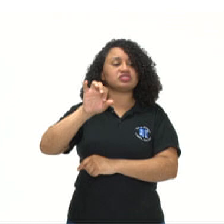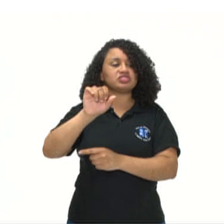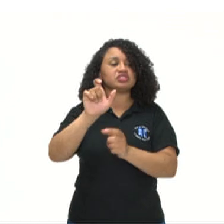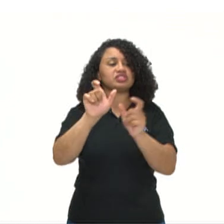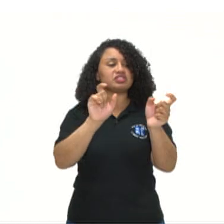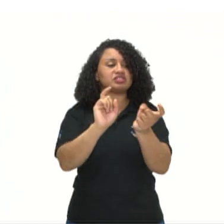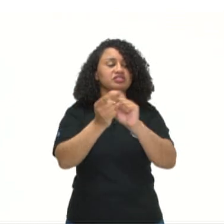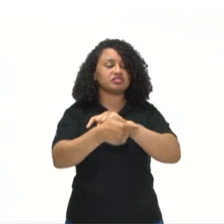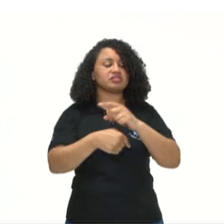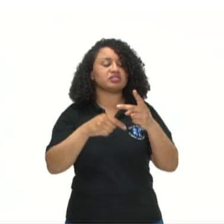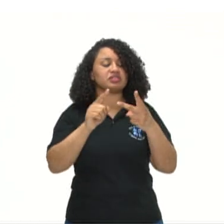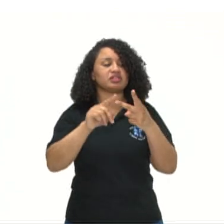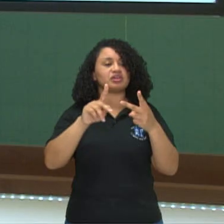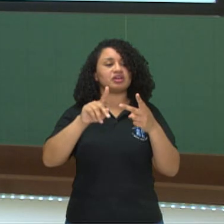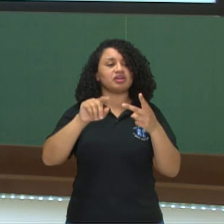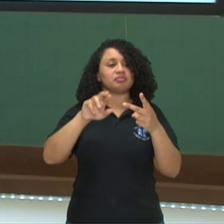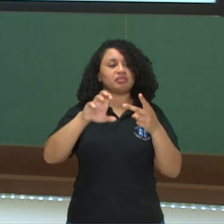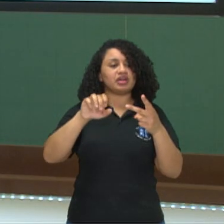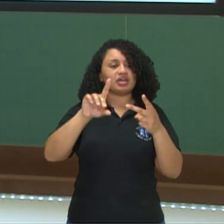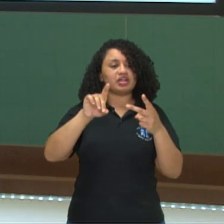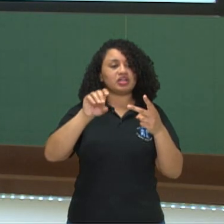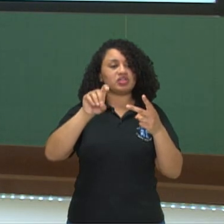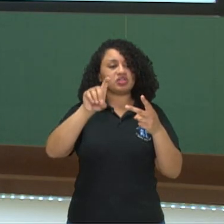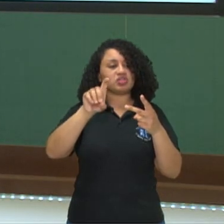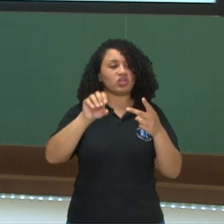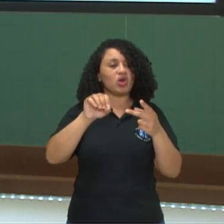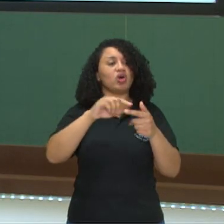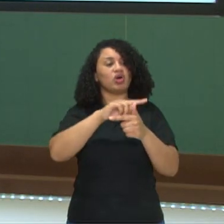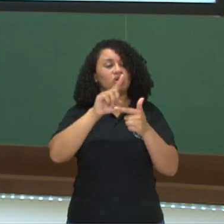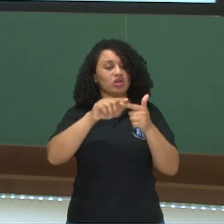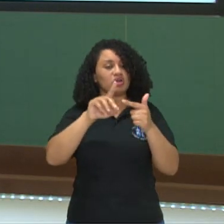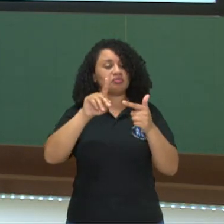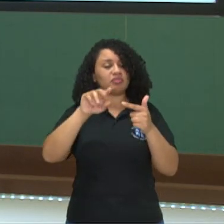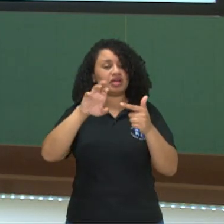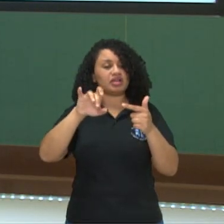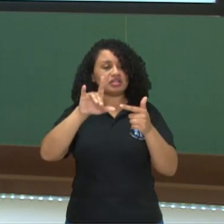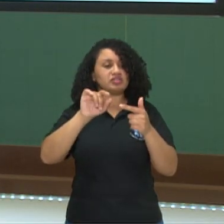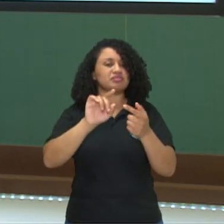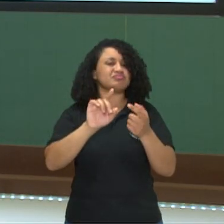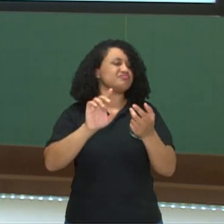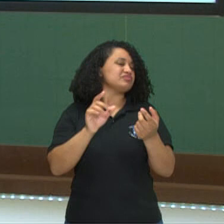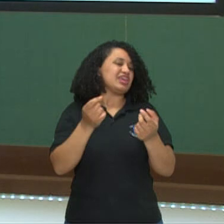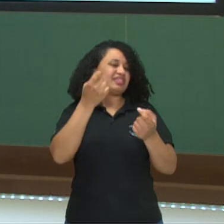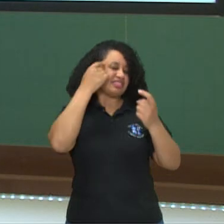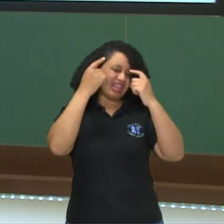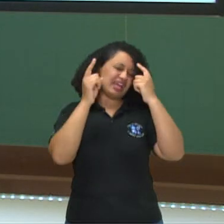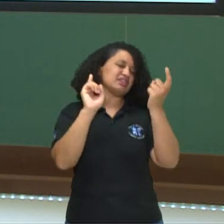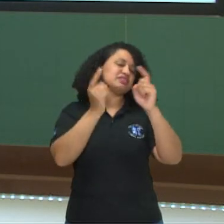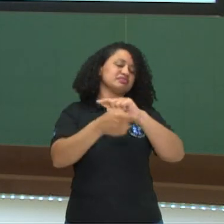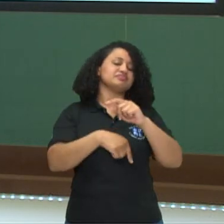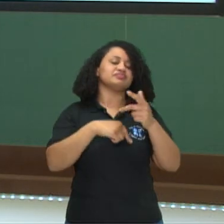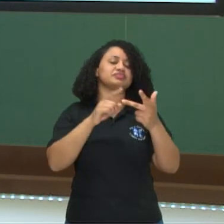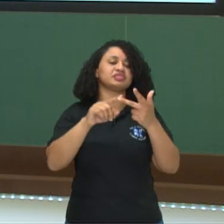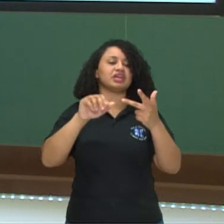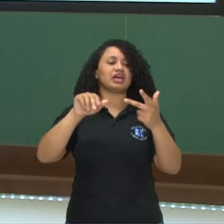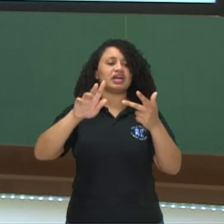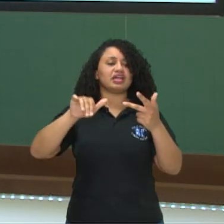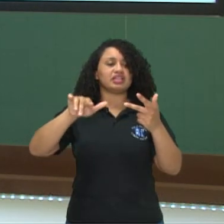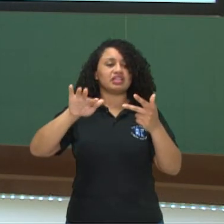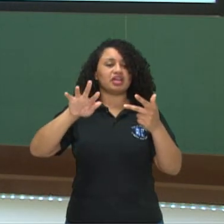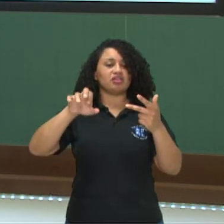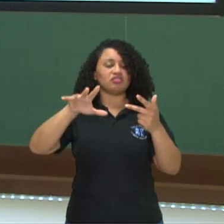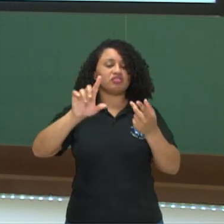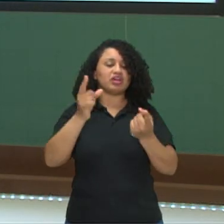contrárias, o paradoxo, que são ideias, contradições, a anáfora, quando eu tenho uma repetição de palavras